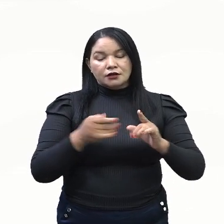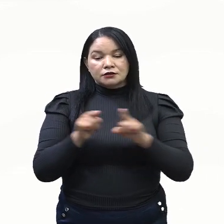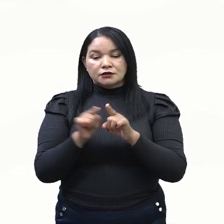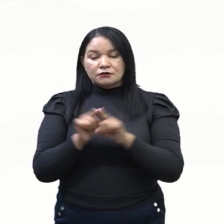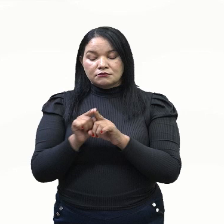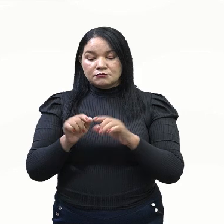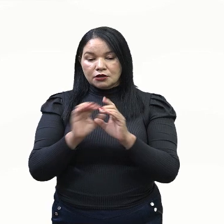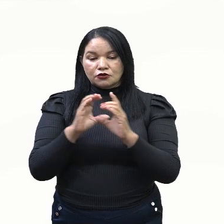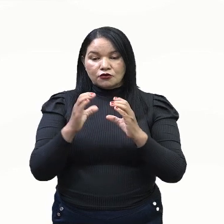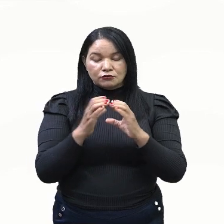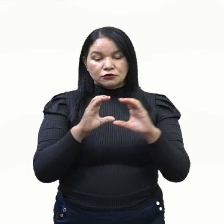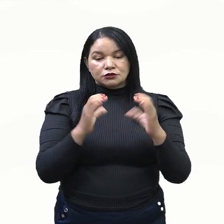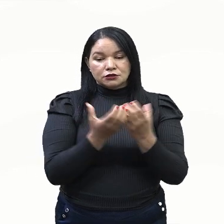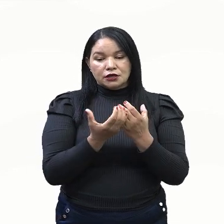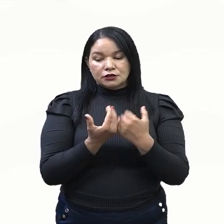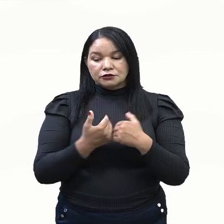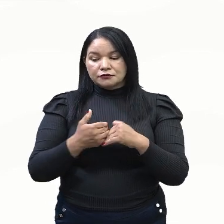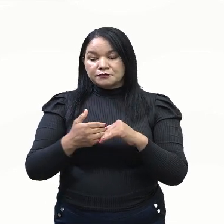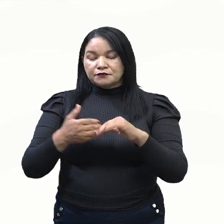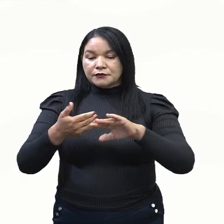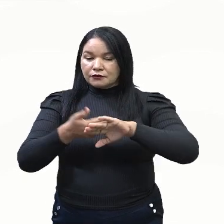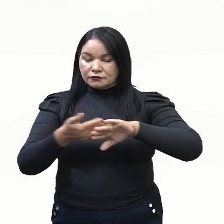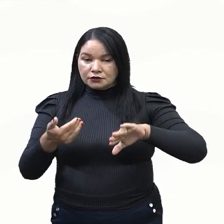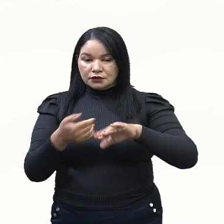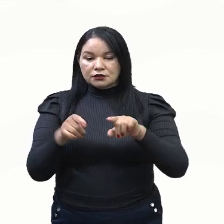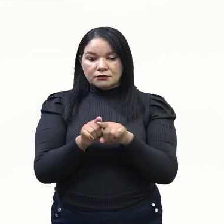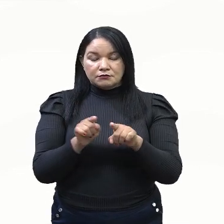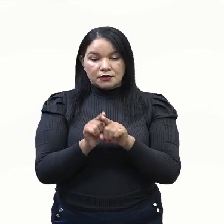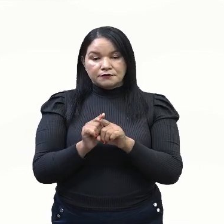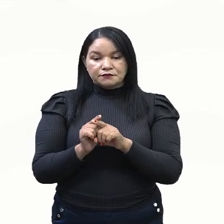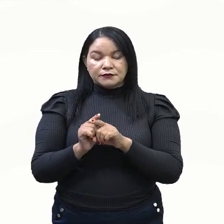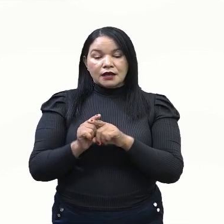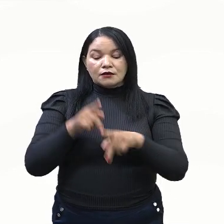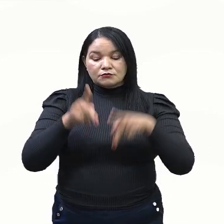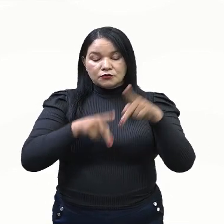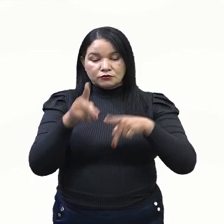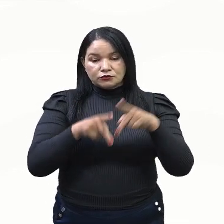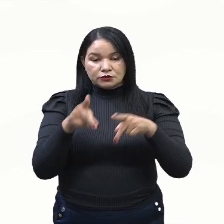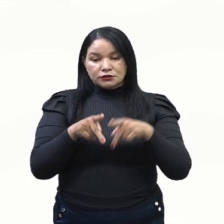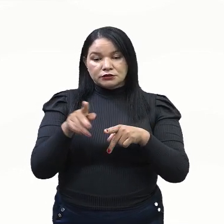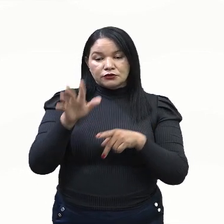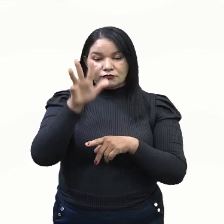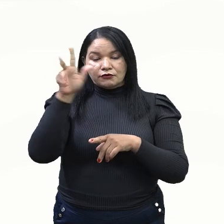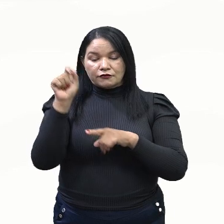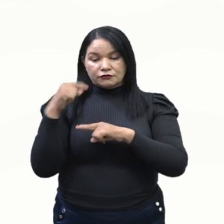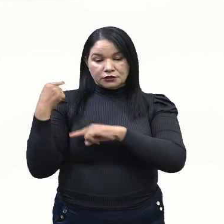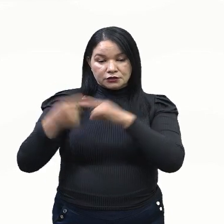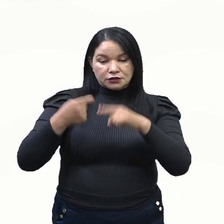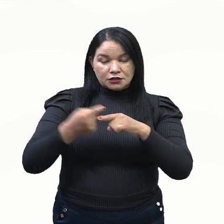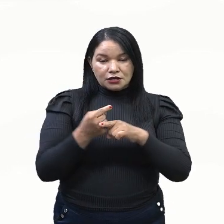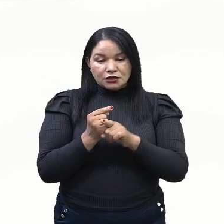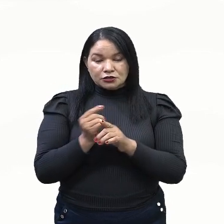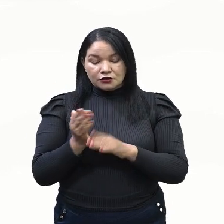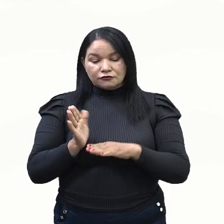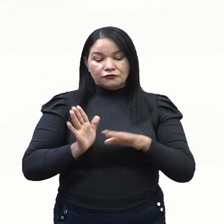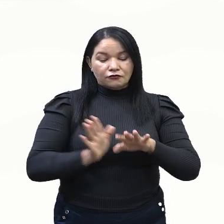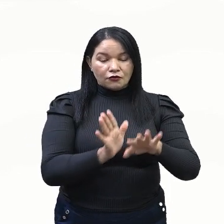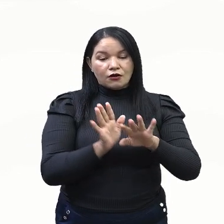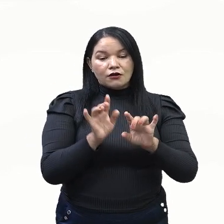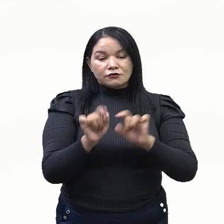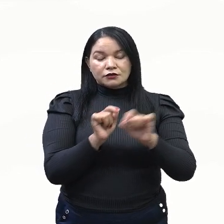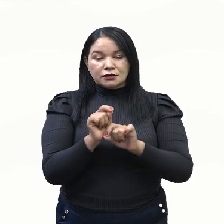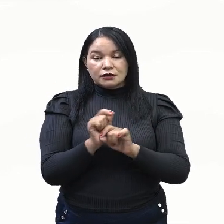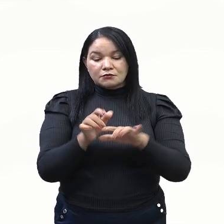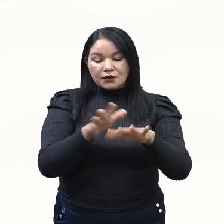periféricas. A população afrodescendente foi empurrada para as periferias urbanas, ou seja,